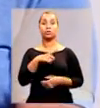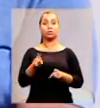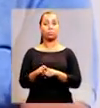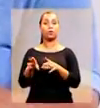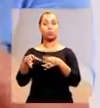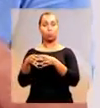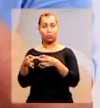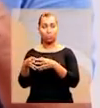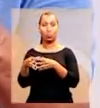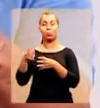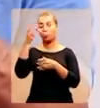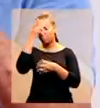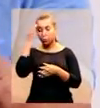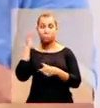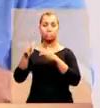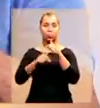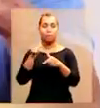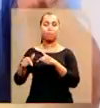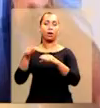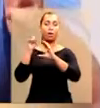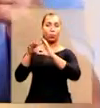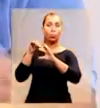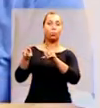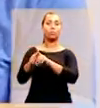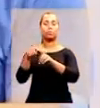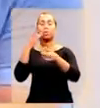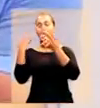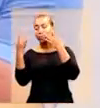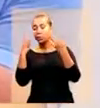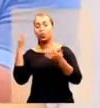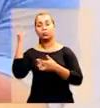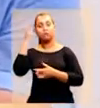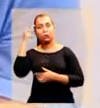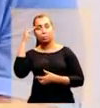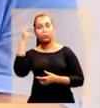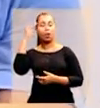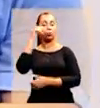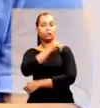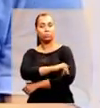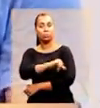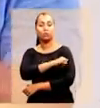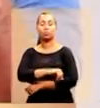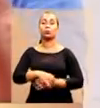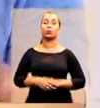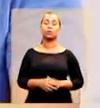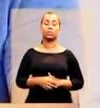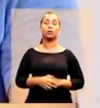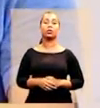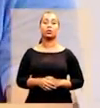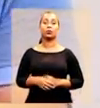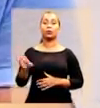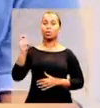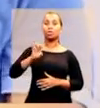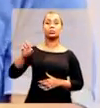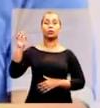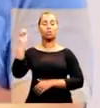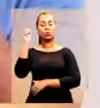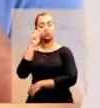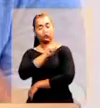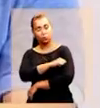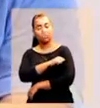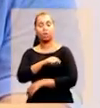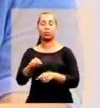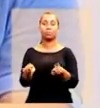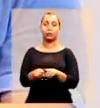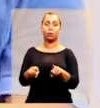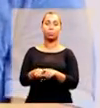um elenco que também era formado com pessoas que trabalham na Globo, que trabalham no Teatro Profissional de São Paulo, do Rio de Janeiro, da região de Rio Preto,